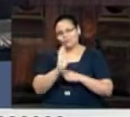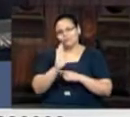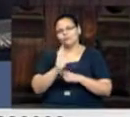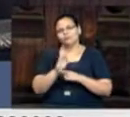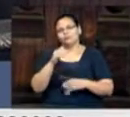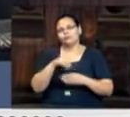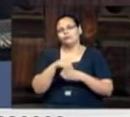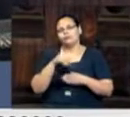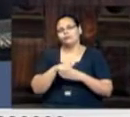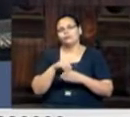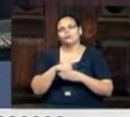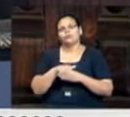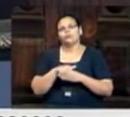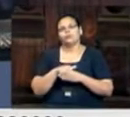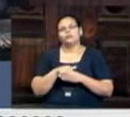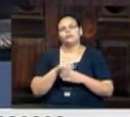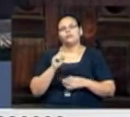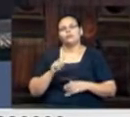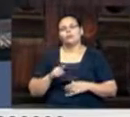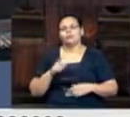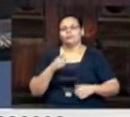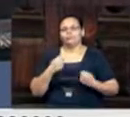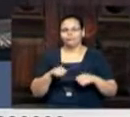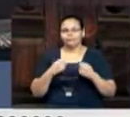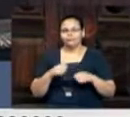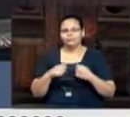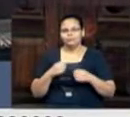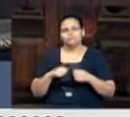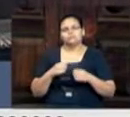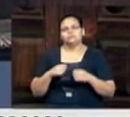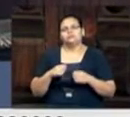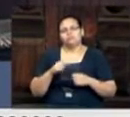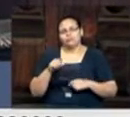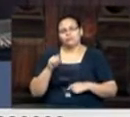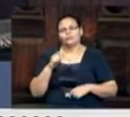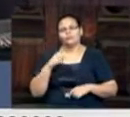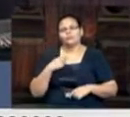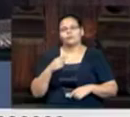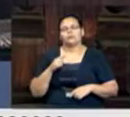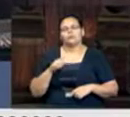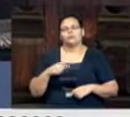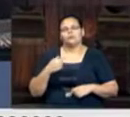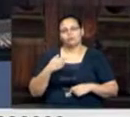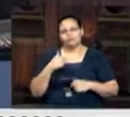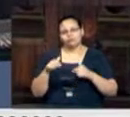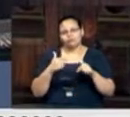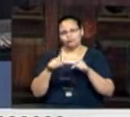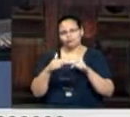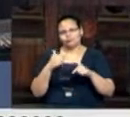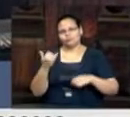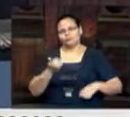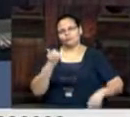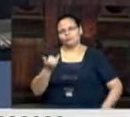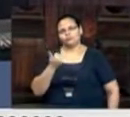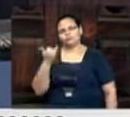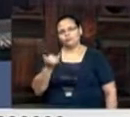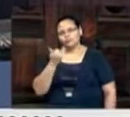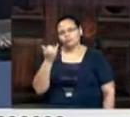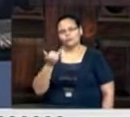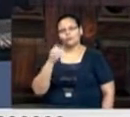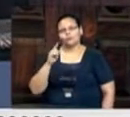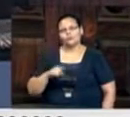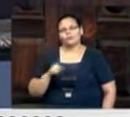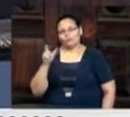única, mas precisa de um quórum qualificado, seja reconduzido, porque faz um trabalho importante, é um